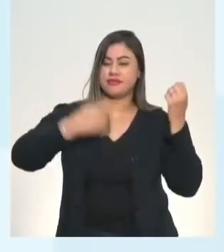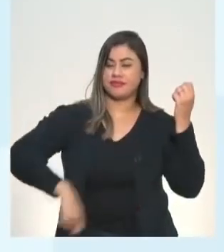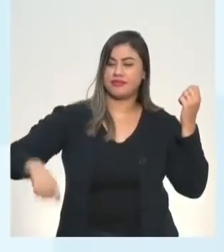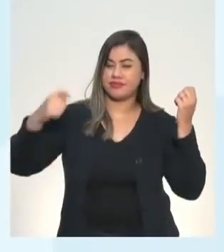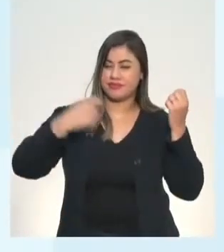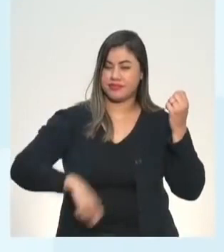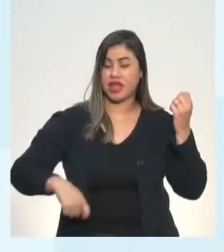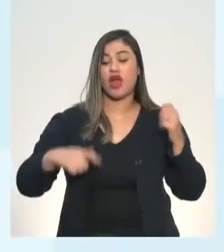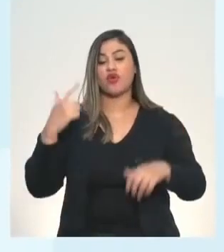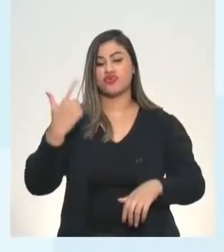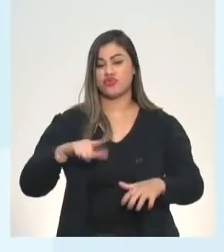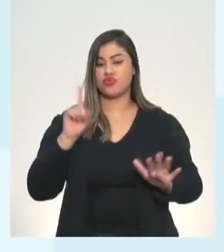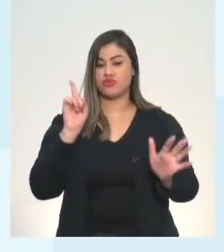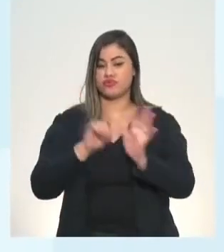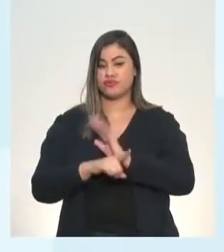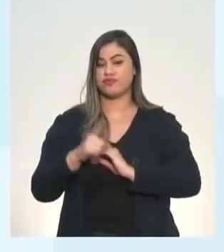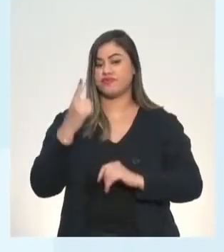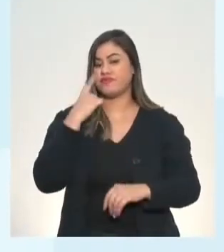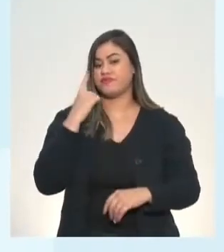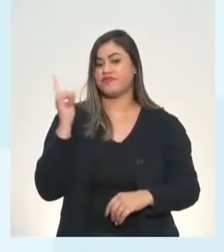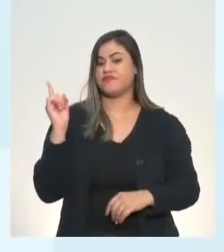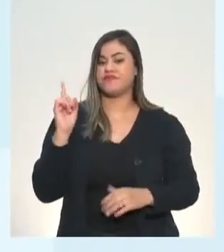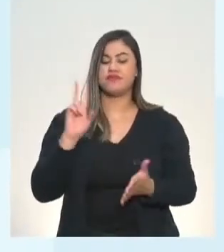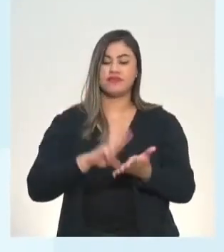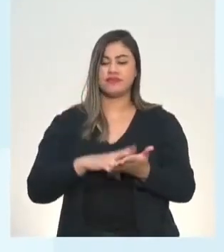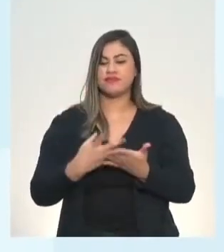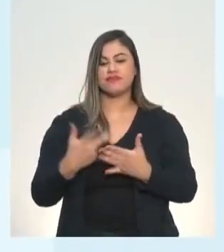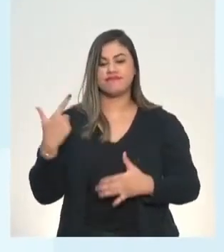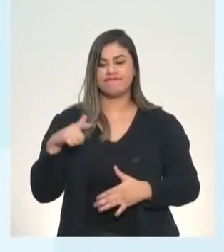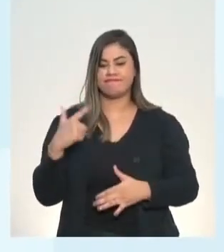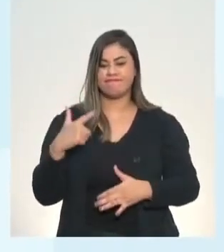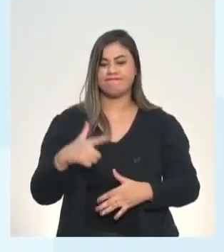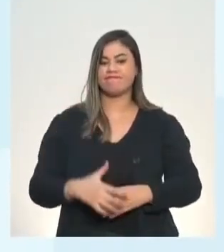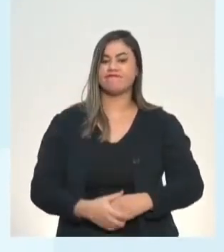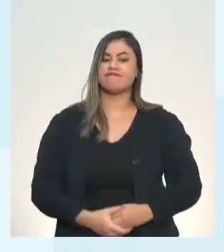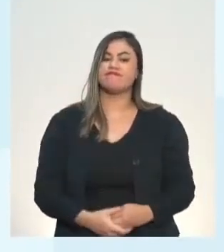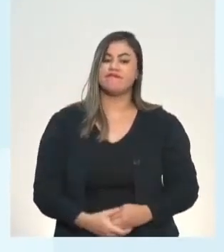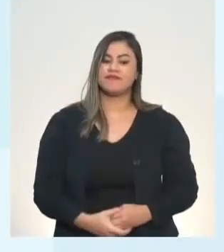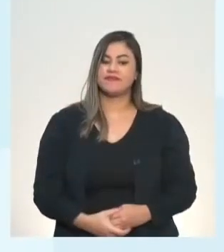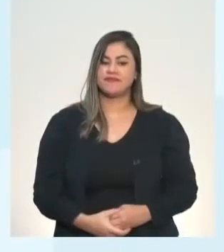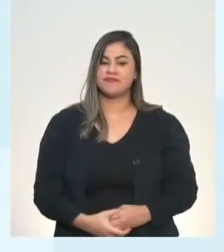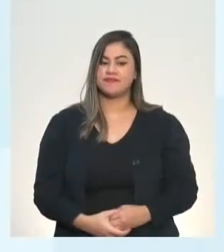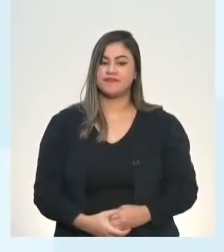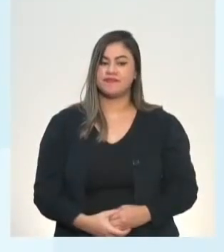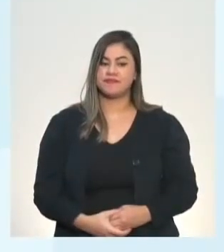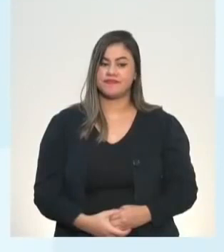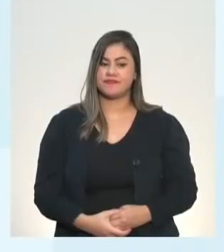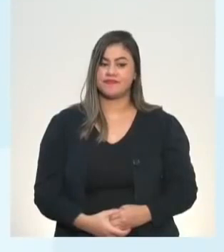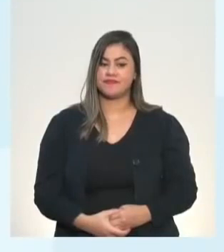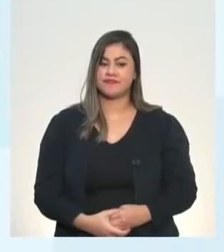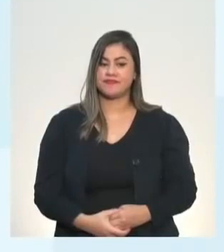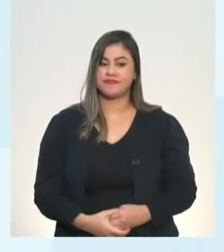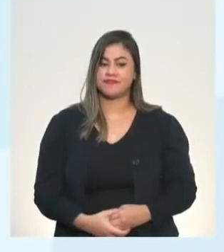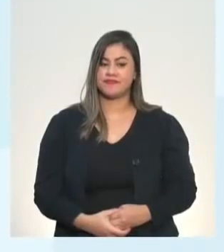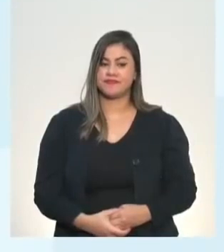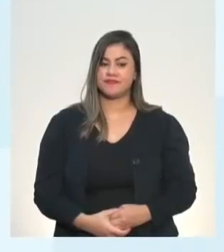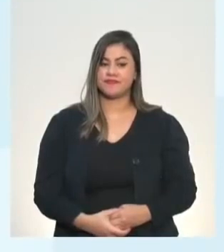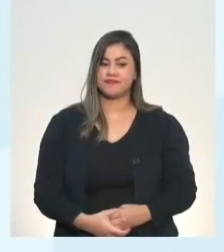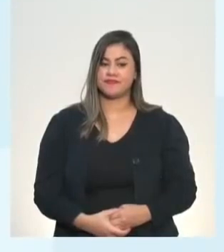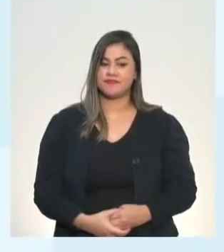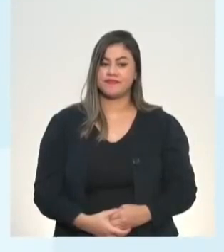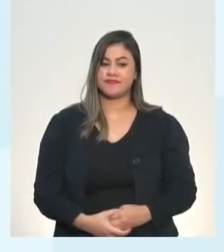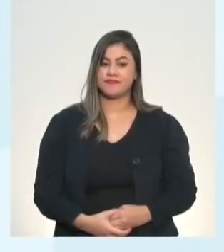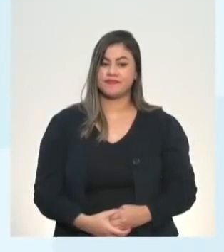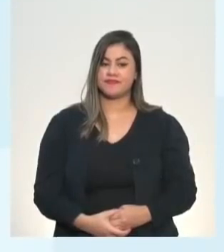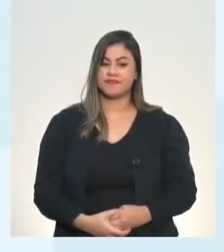duas perguntinhas para vocês, olha só. Aí a pergunta é, who did he work with? E